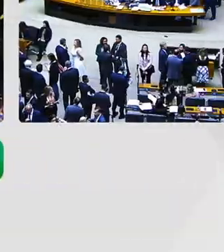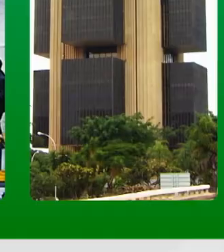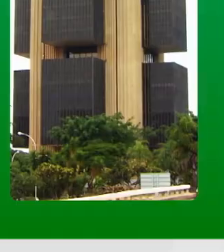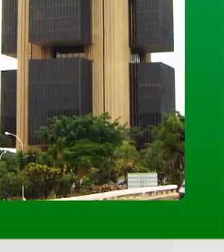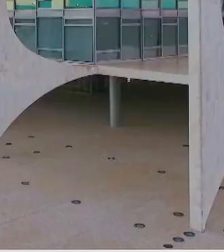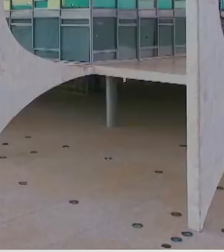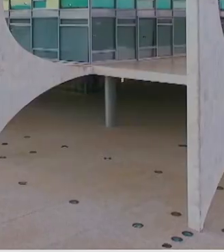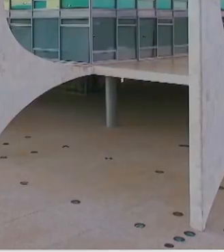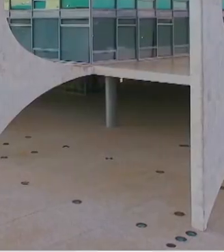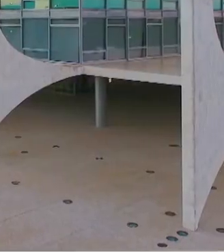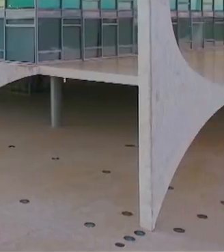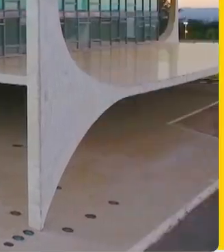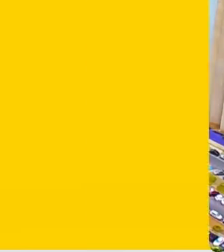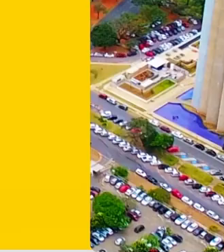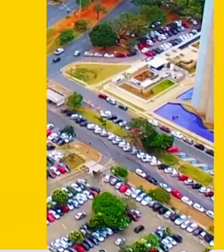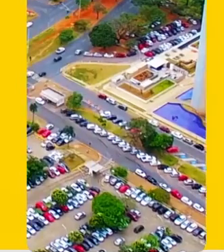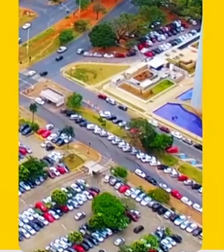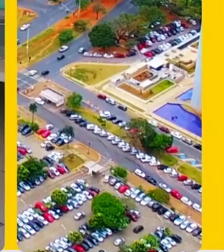Música